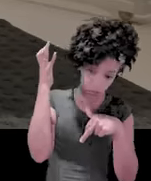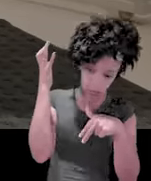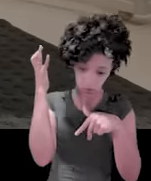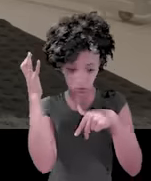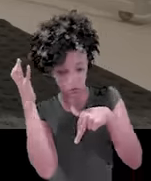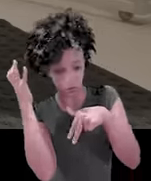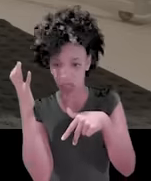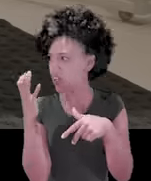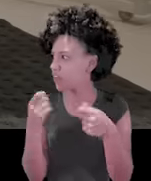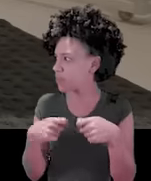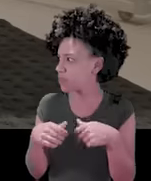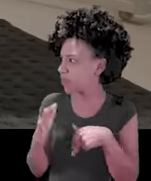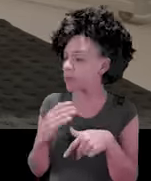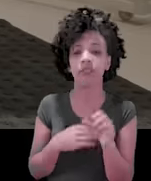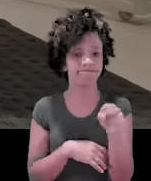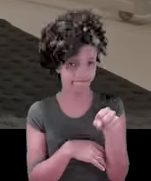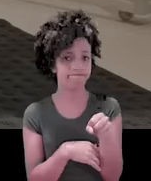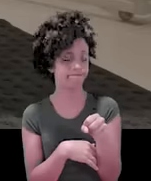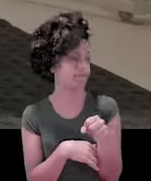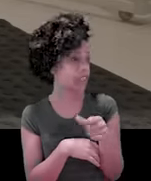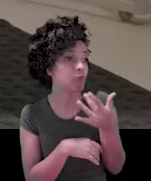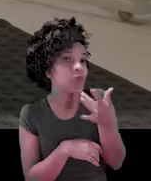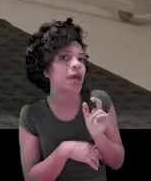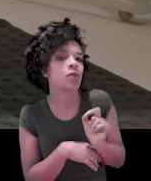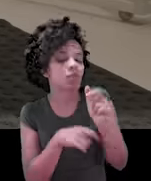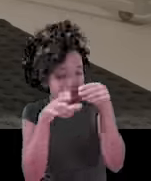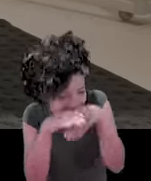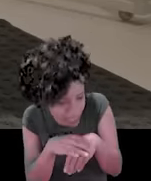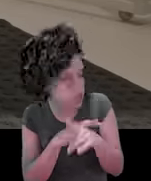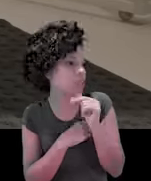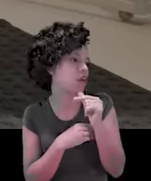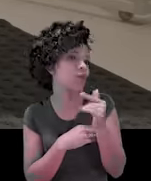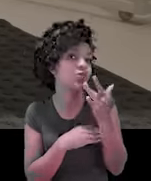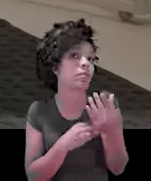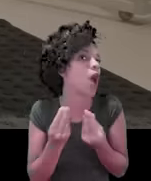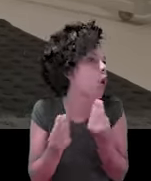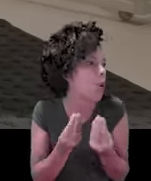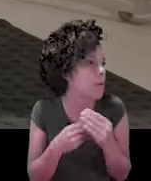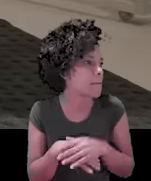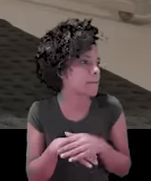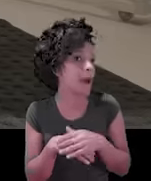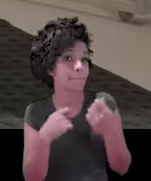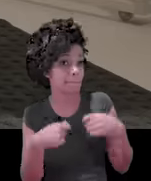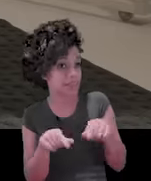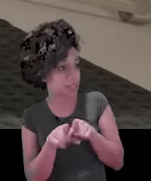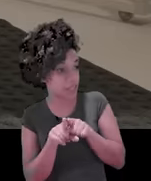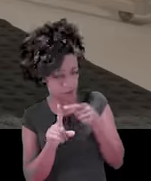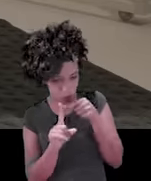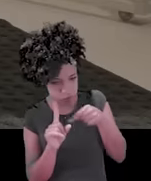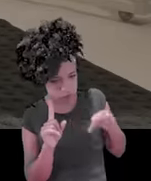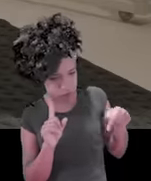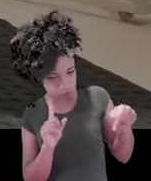por lá não tinha que passar na nossa assim que não sabia o que tinha dentro você não sabia como é que ela é uma olhada vezes eu tinha que dar uma